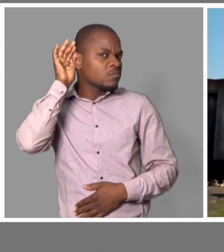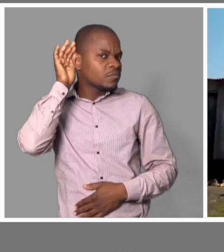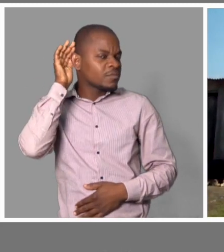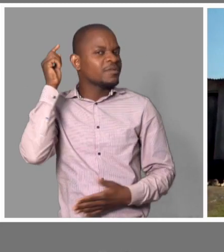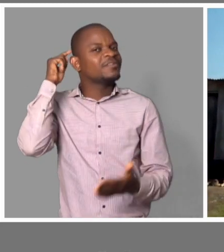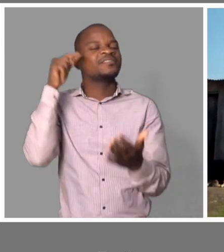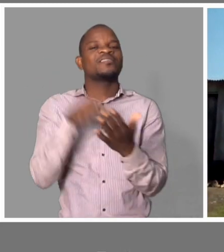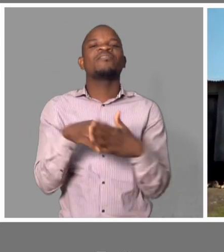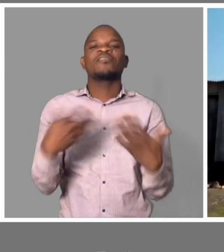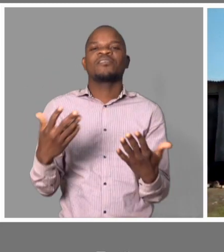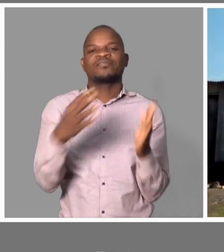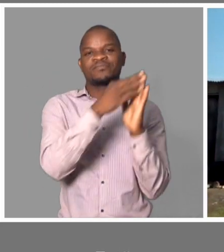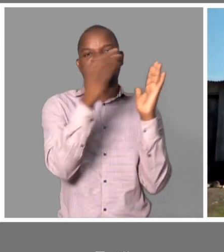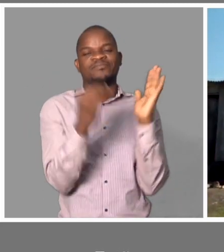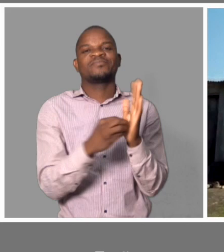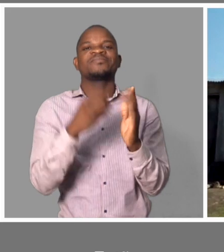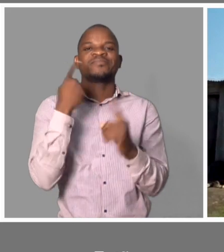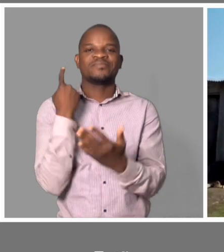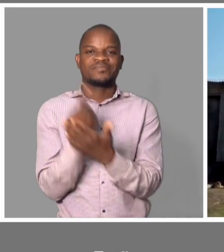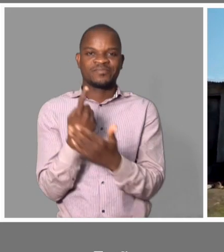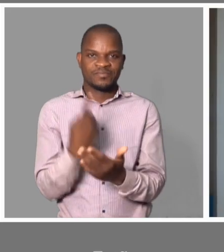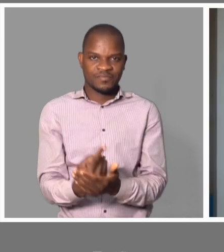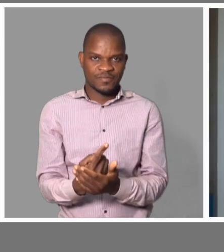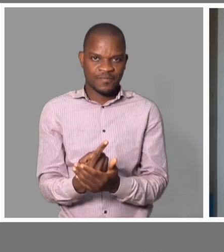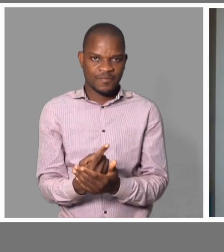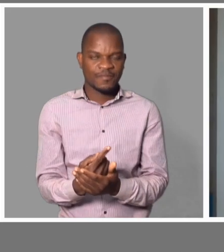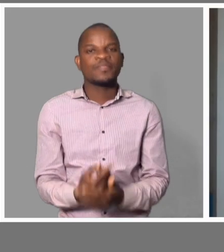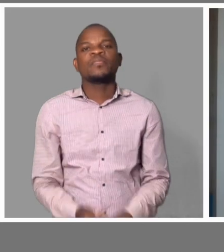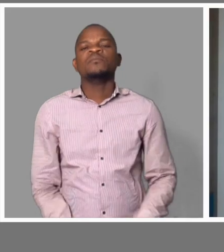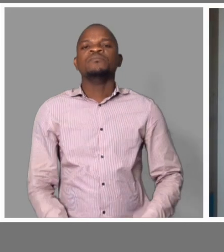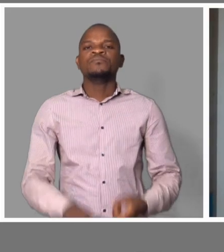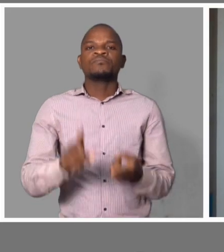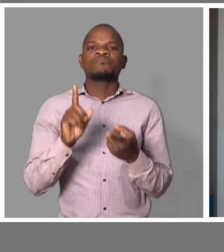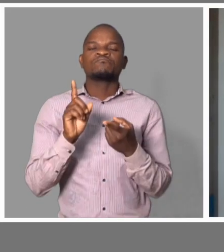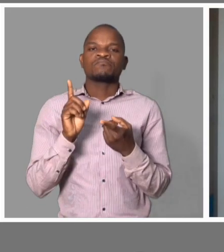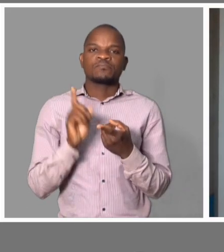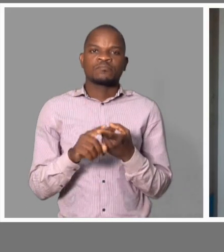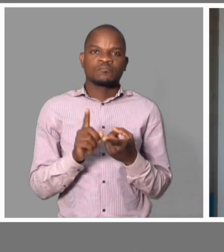é um resultado bastante importante. Eu gosto do programa.